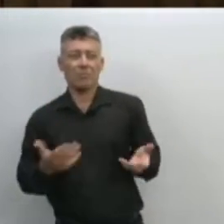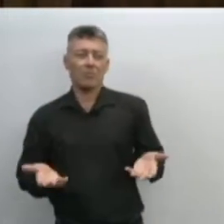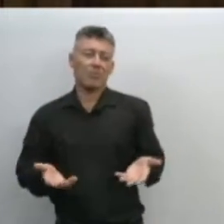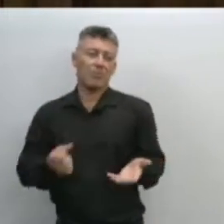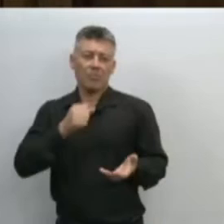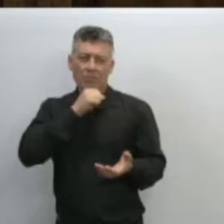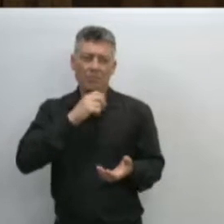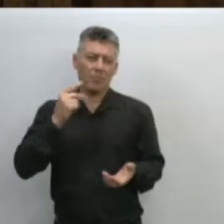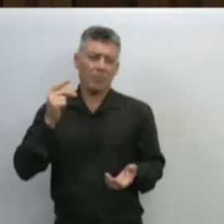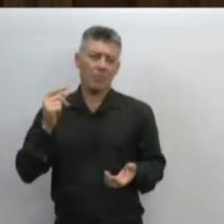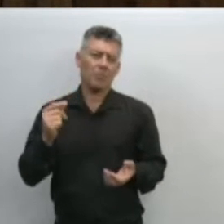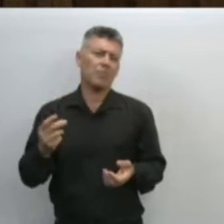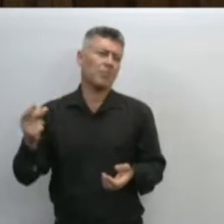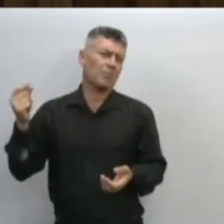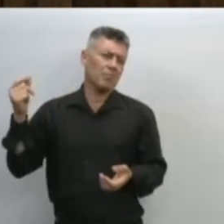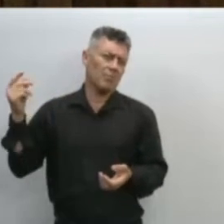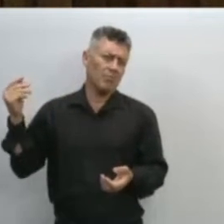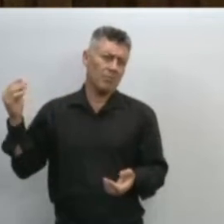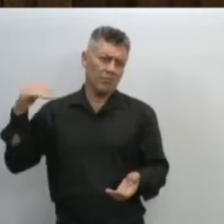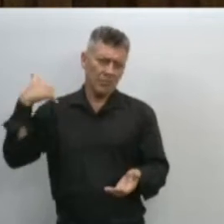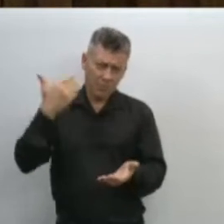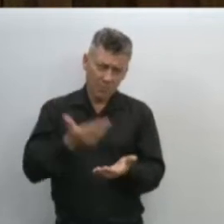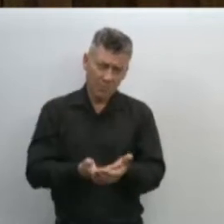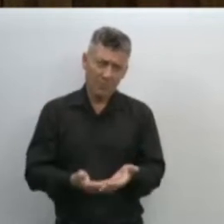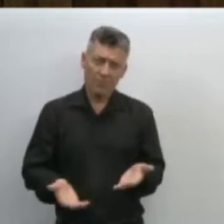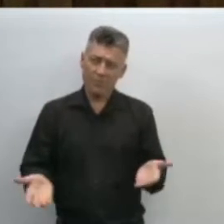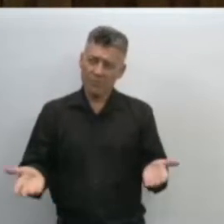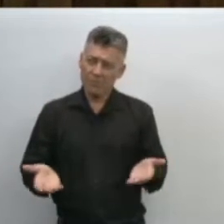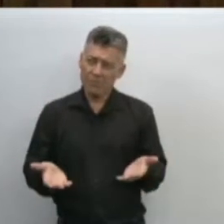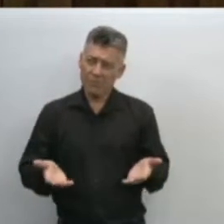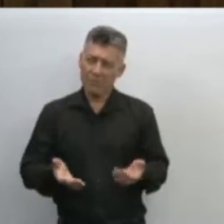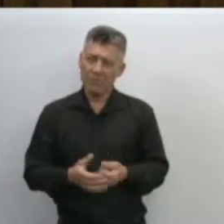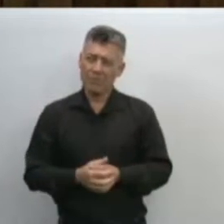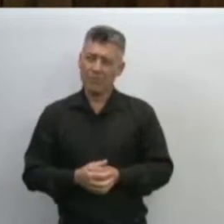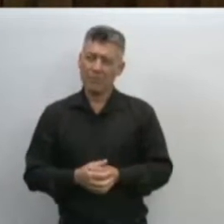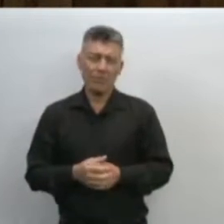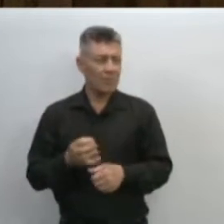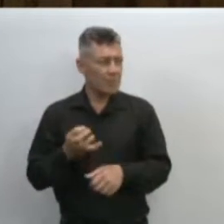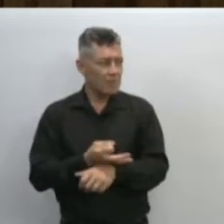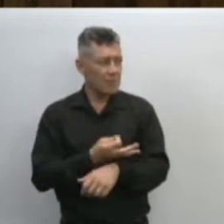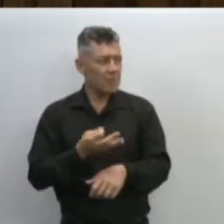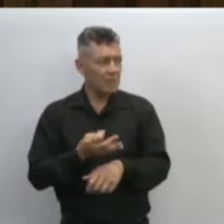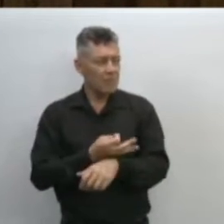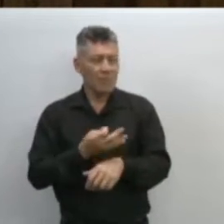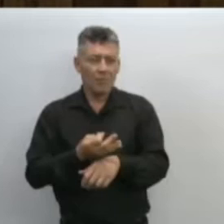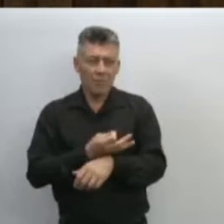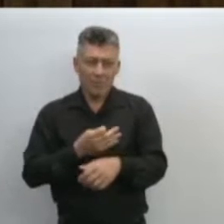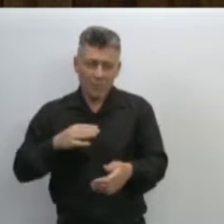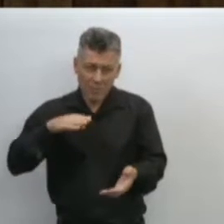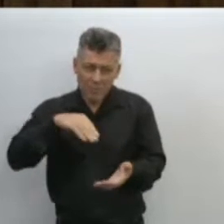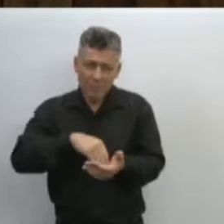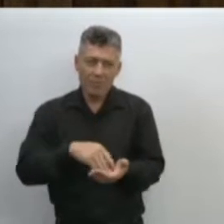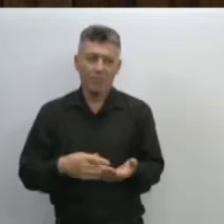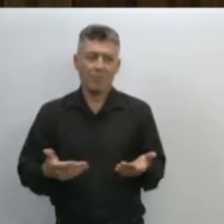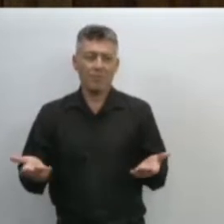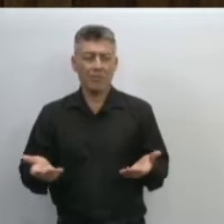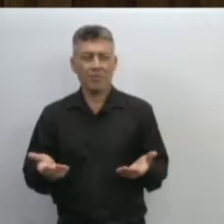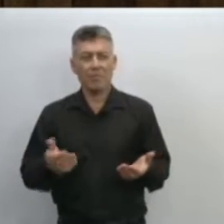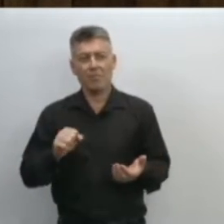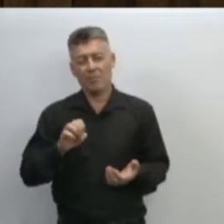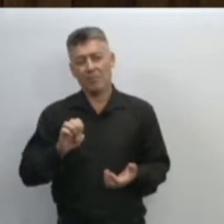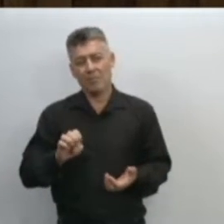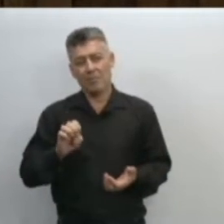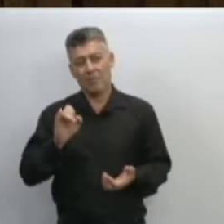que diz que desde que entrou no seu primeiro ano de vereador até hoje, persiste em colocar para a antiga CEMOV, né, hoje a